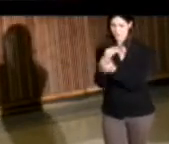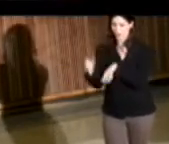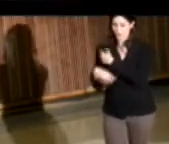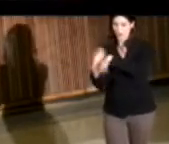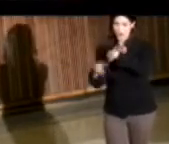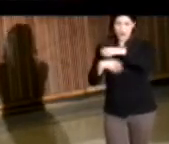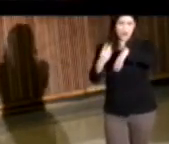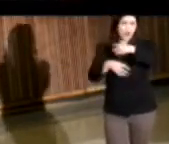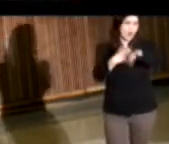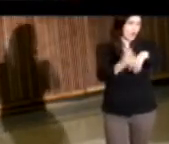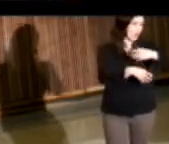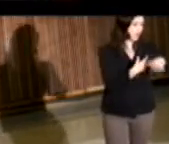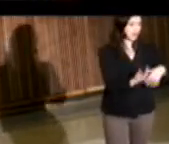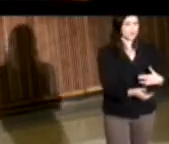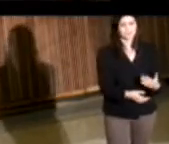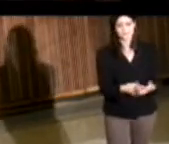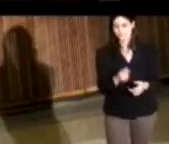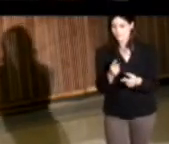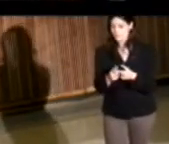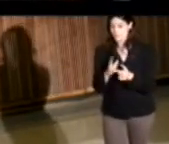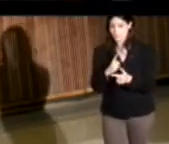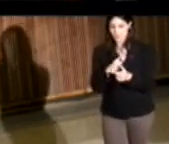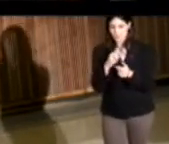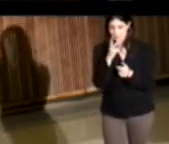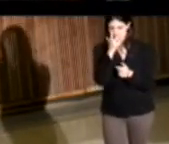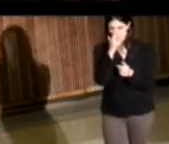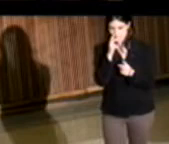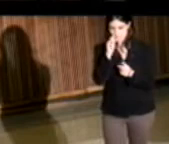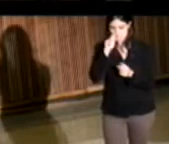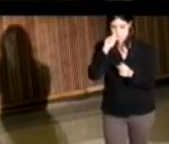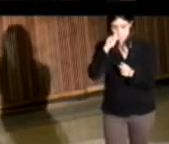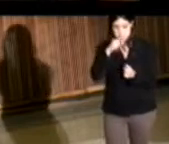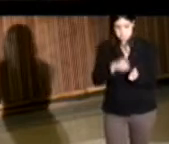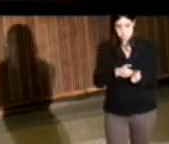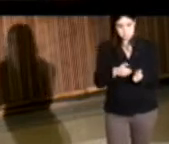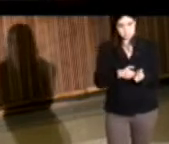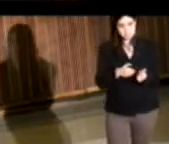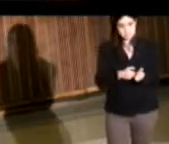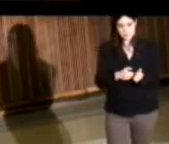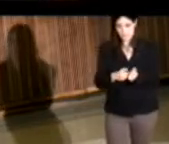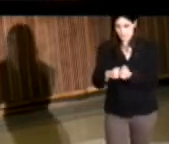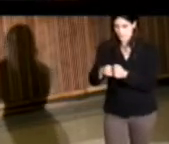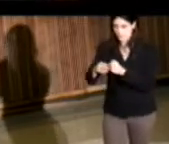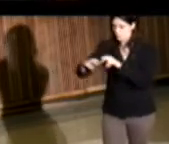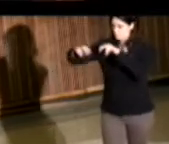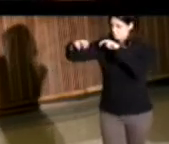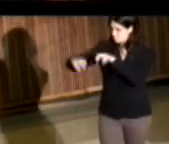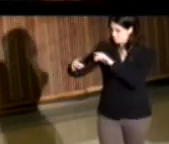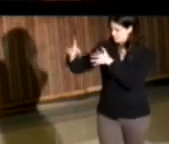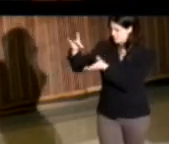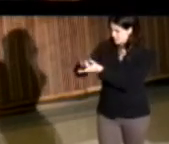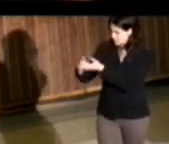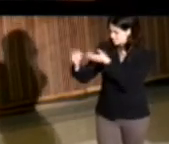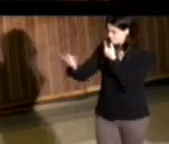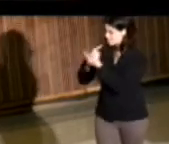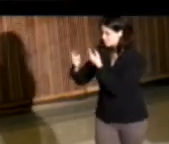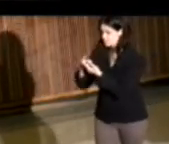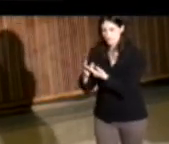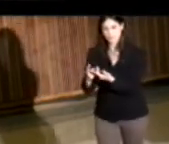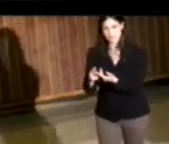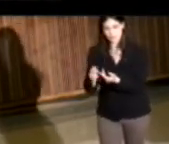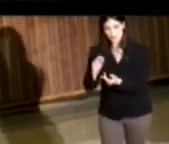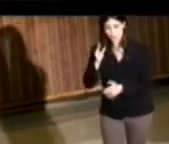errado. Porque existem segredos dentro da casa que ninguém fala. O que a gente faz de conta que não